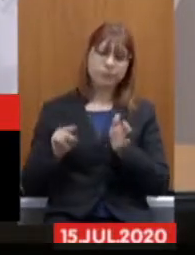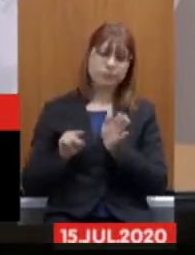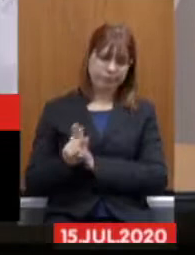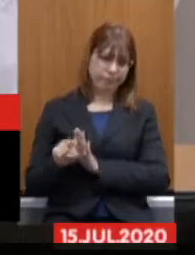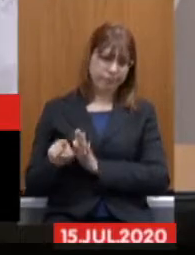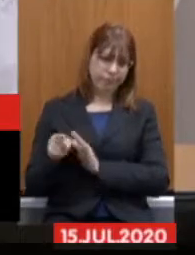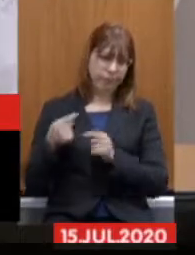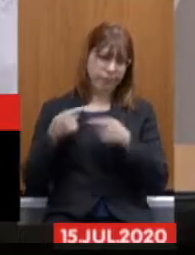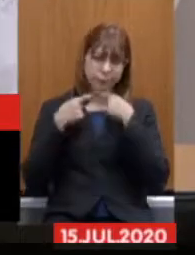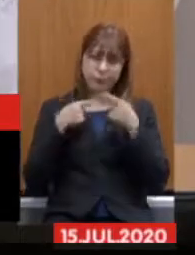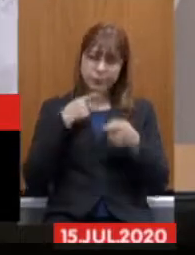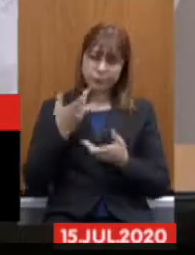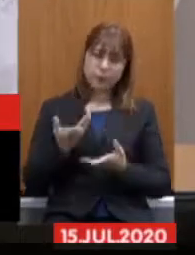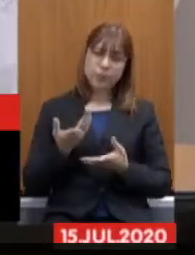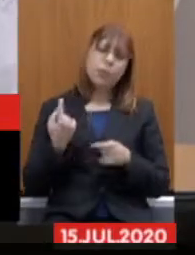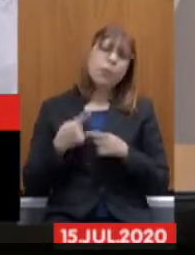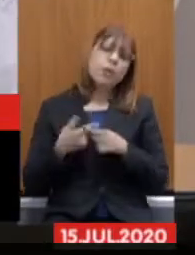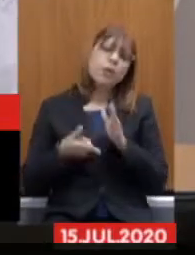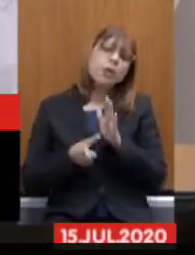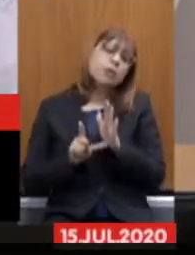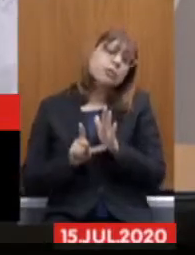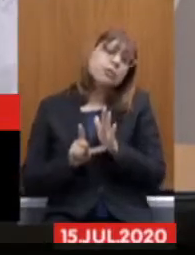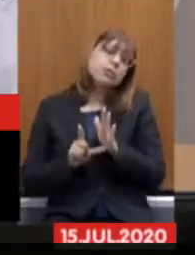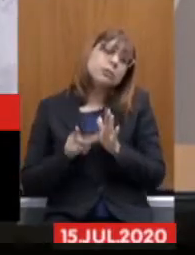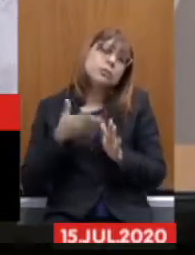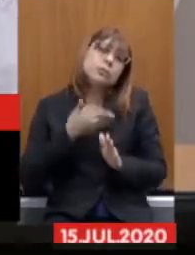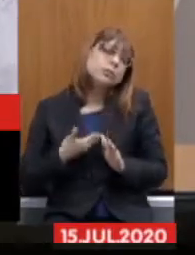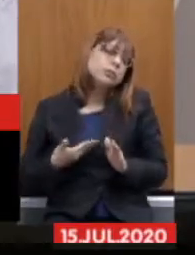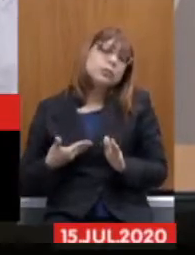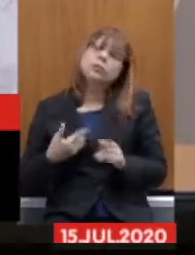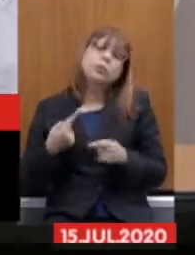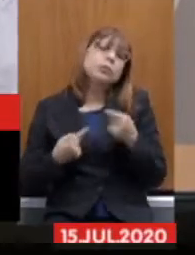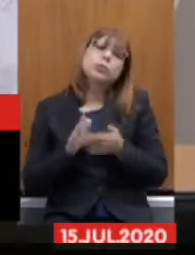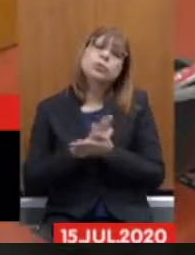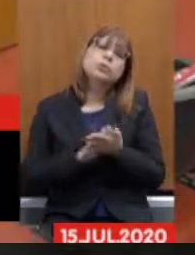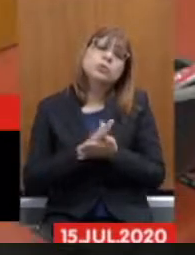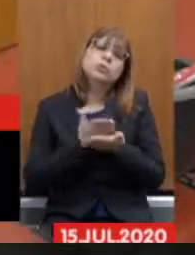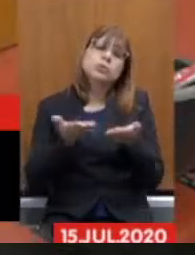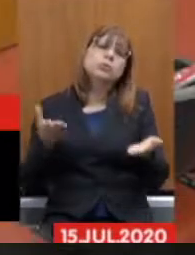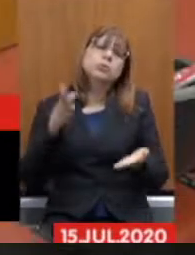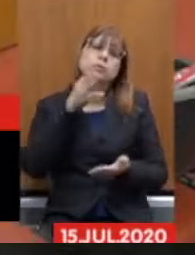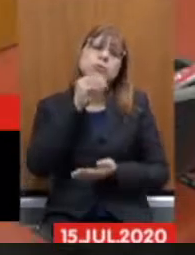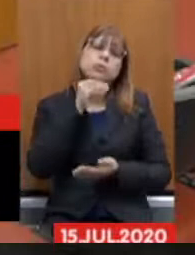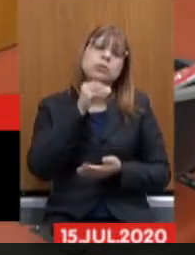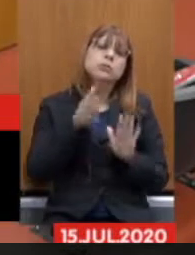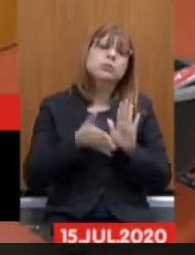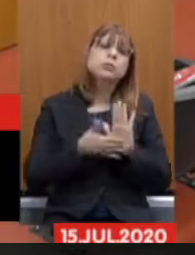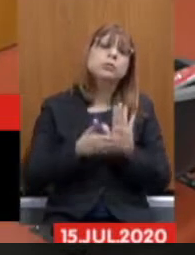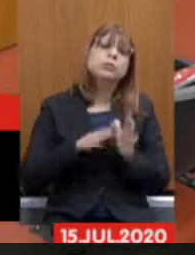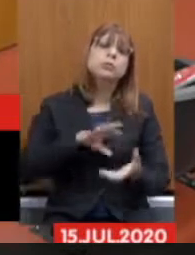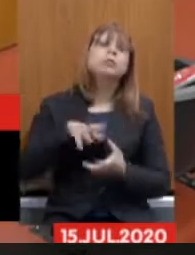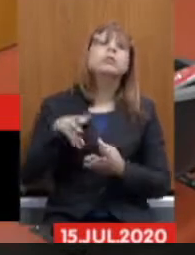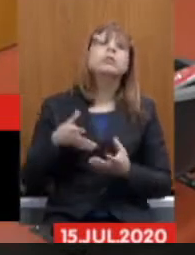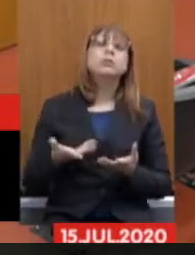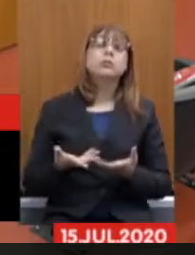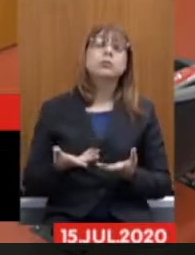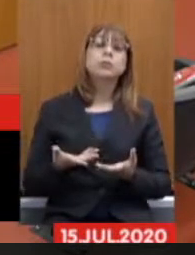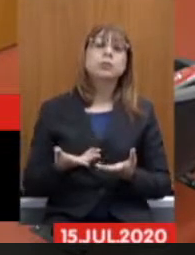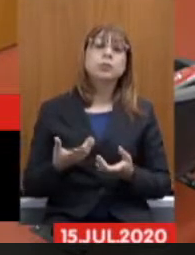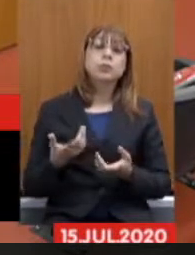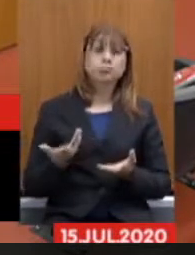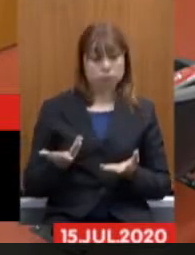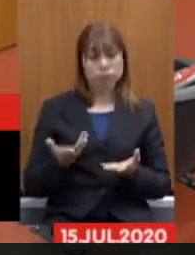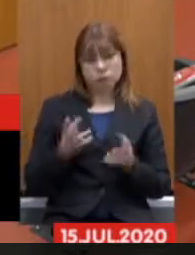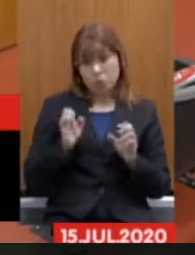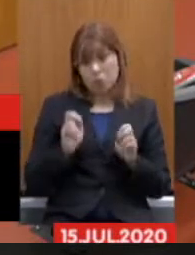por que o governo não discutiu pelos servidores a proposta da reforma o mesmo a